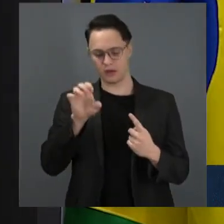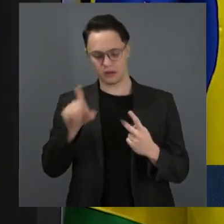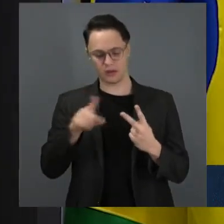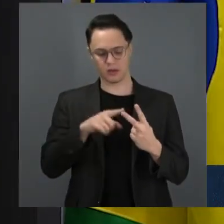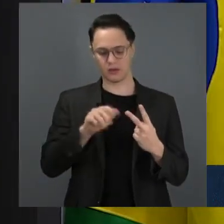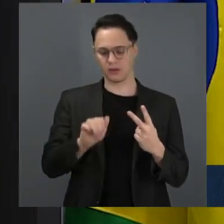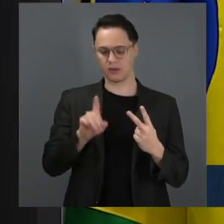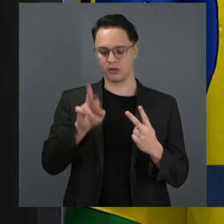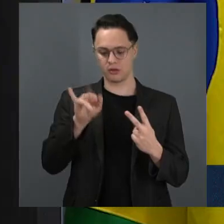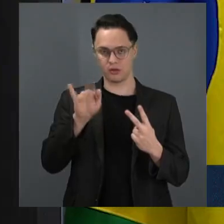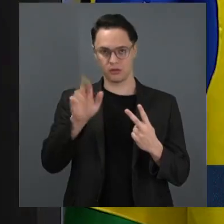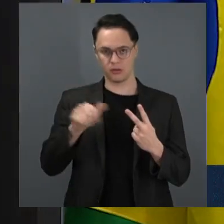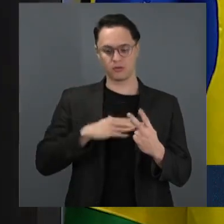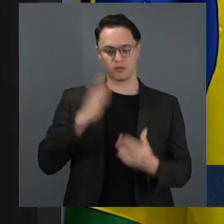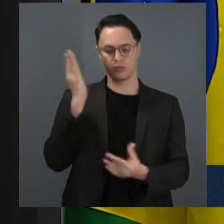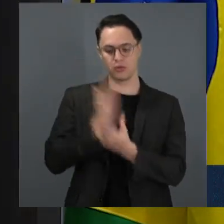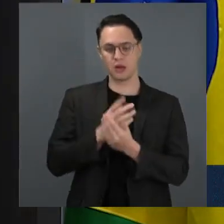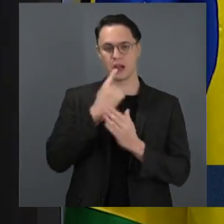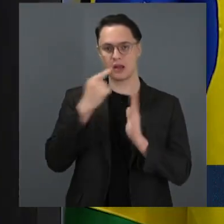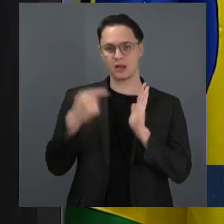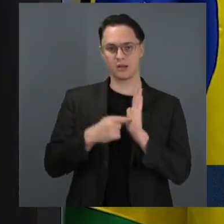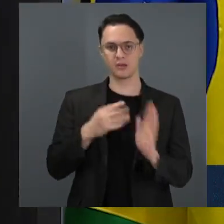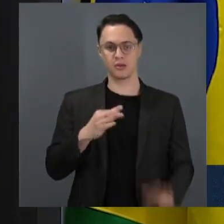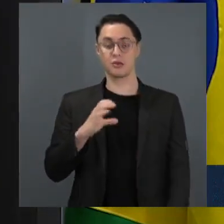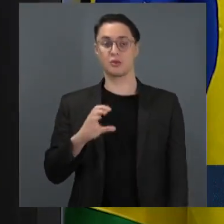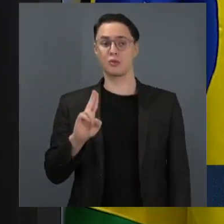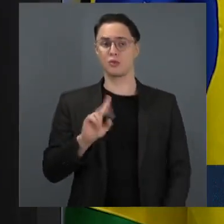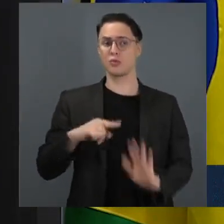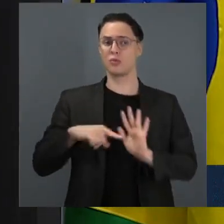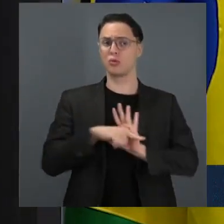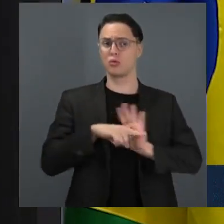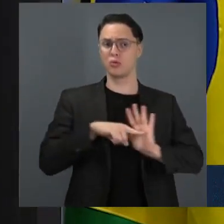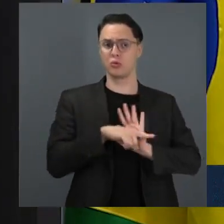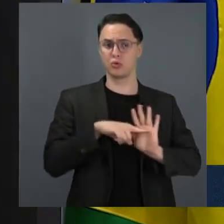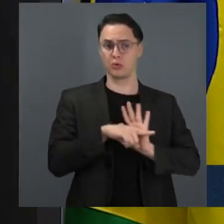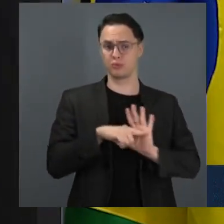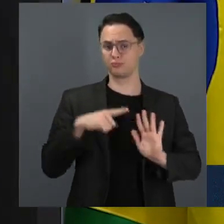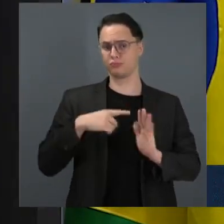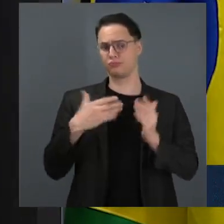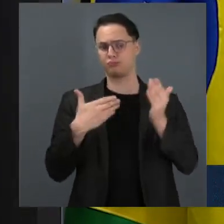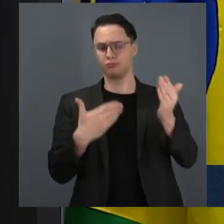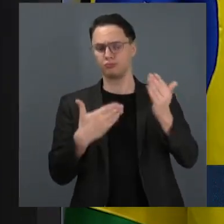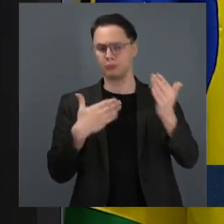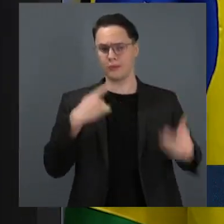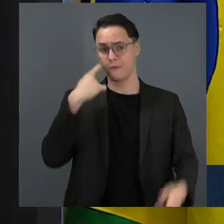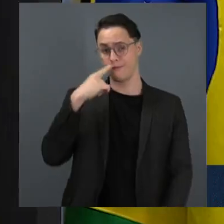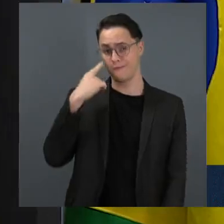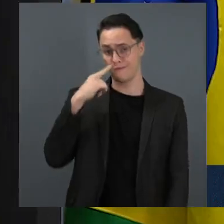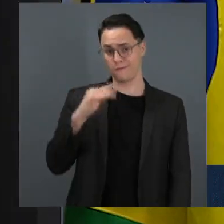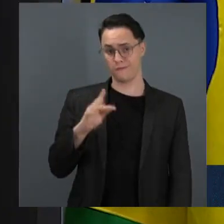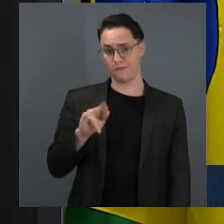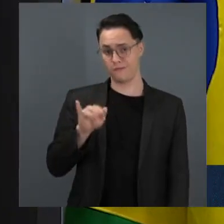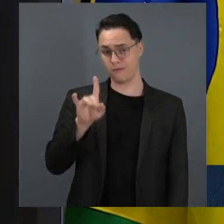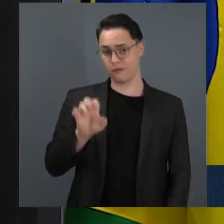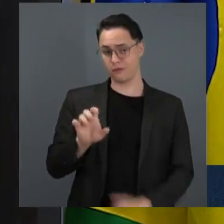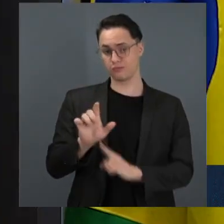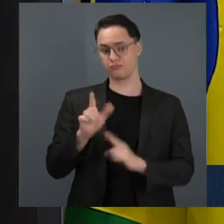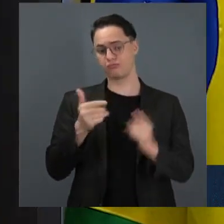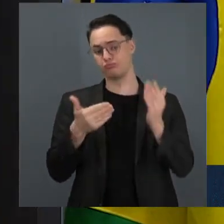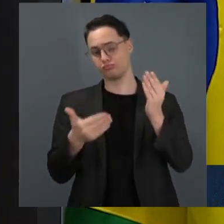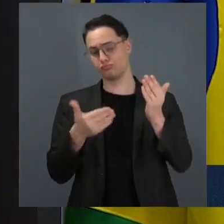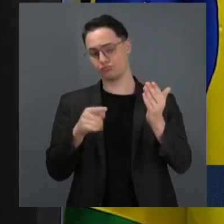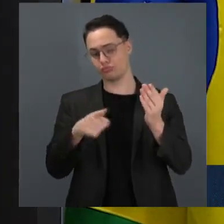com a representação junto ao TCU para que seja investigado tanto a suspeita de fraude como os fortes indícios de